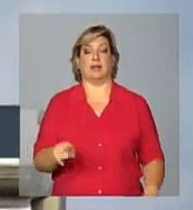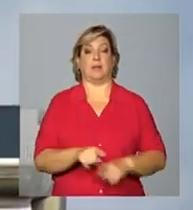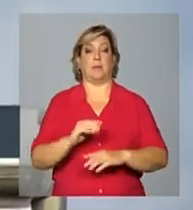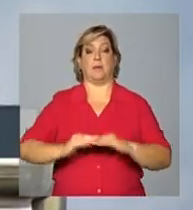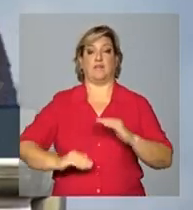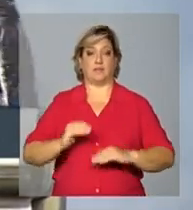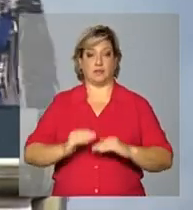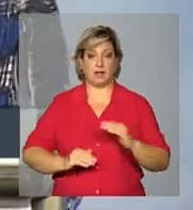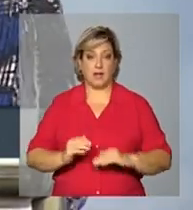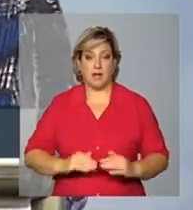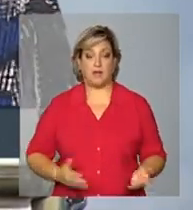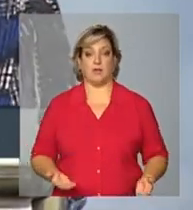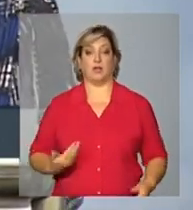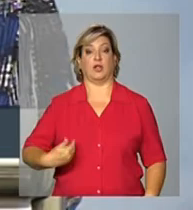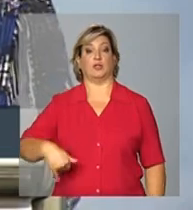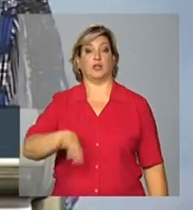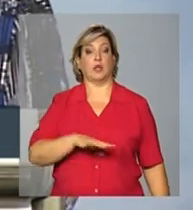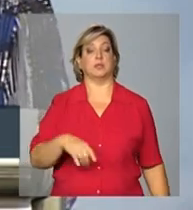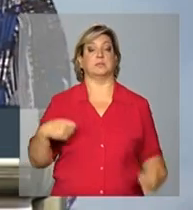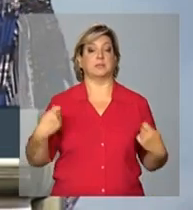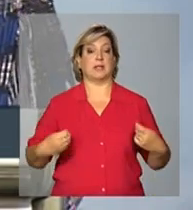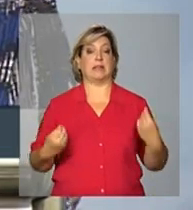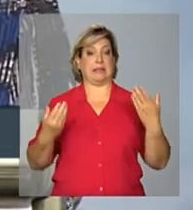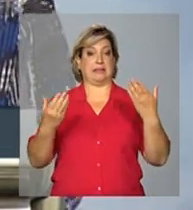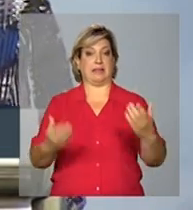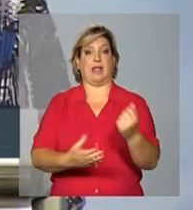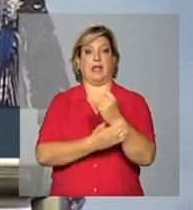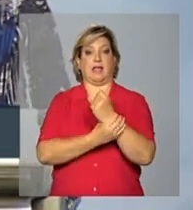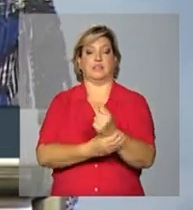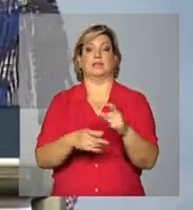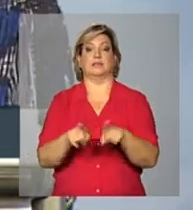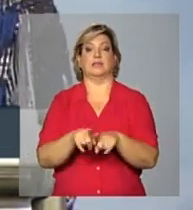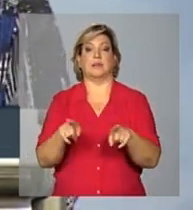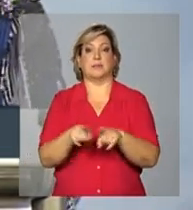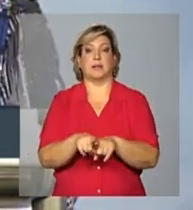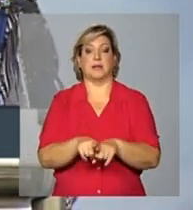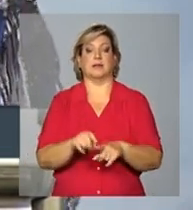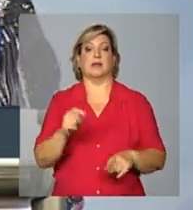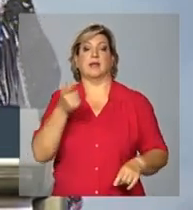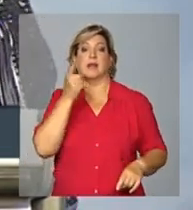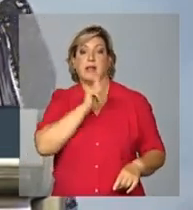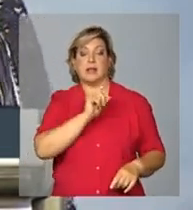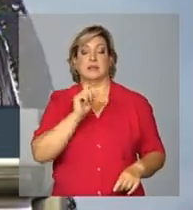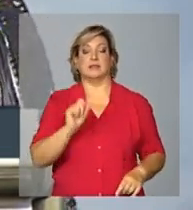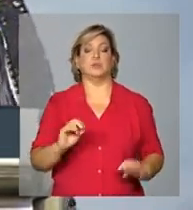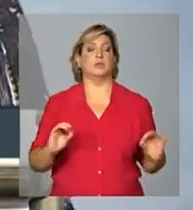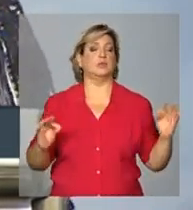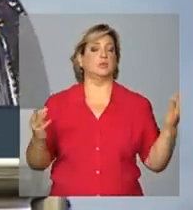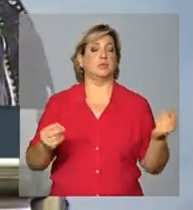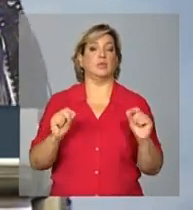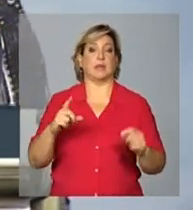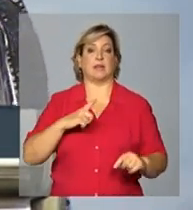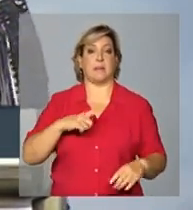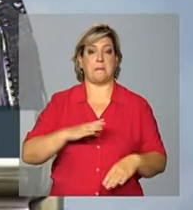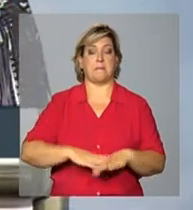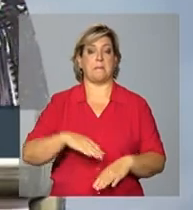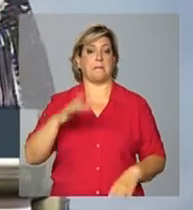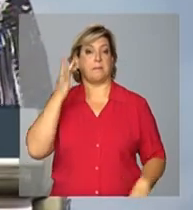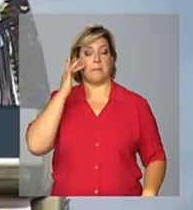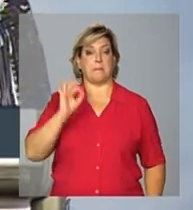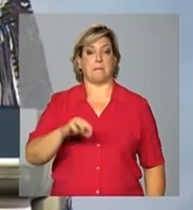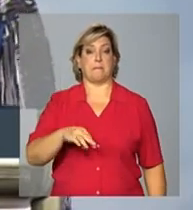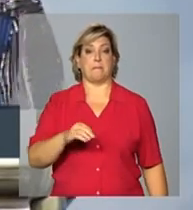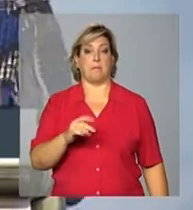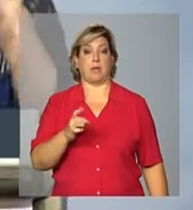profissional. Nós temos de garantir também acesso a tudo que há de mais moderno na área da